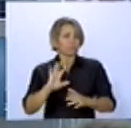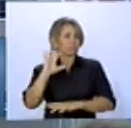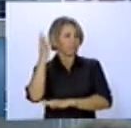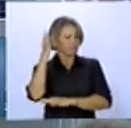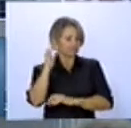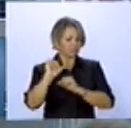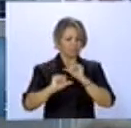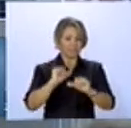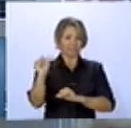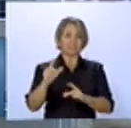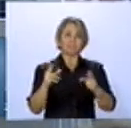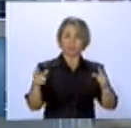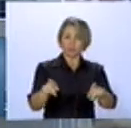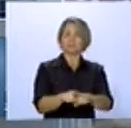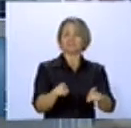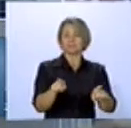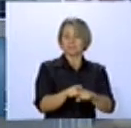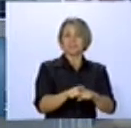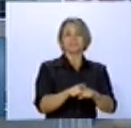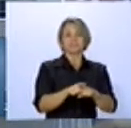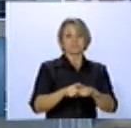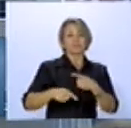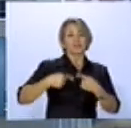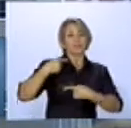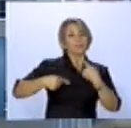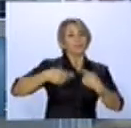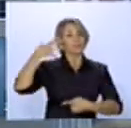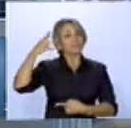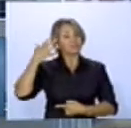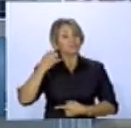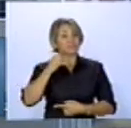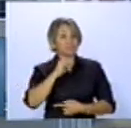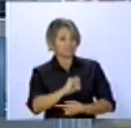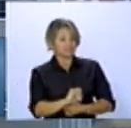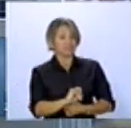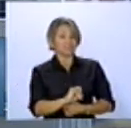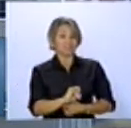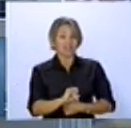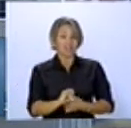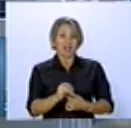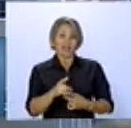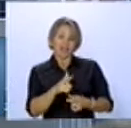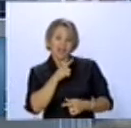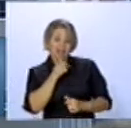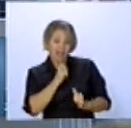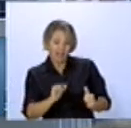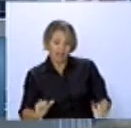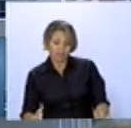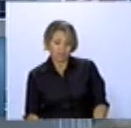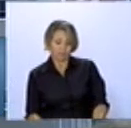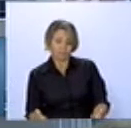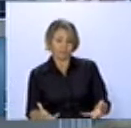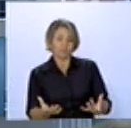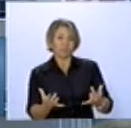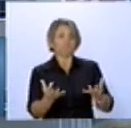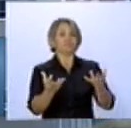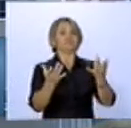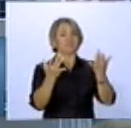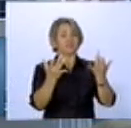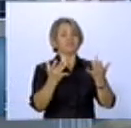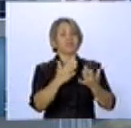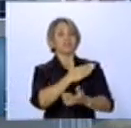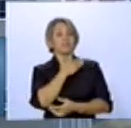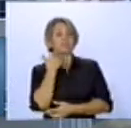assim como os políticos e morre quando a água ferve inchado e feliz por outro lado outro